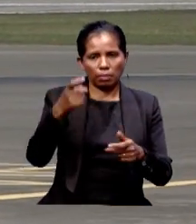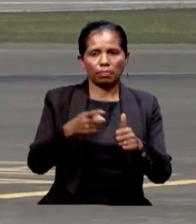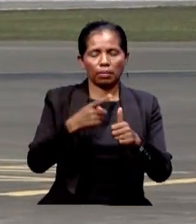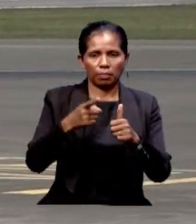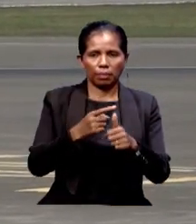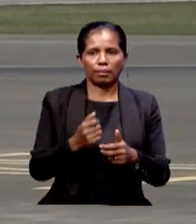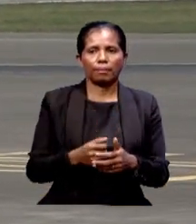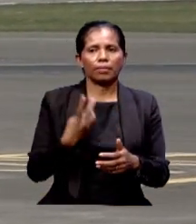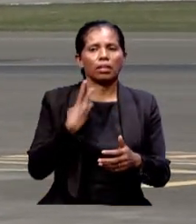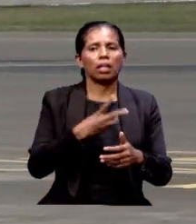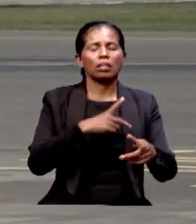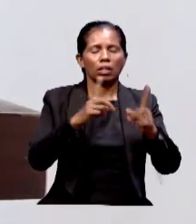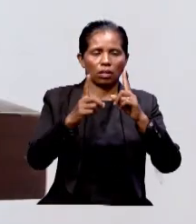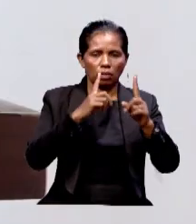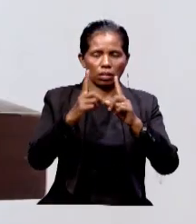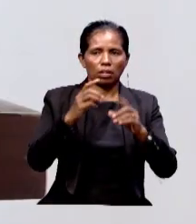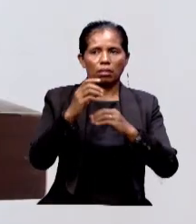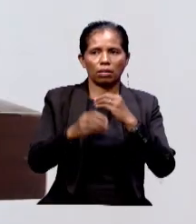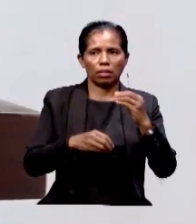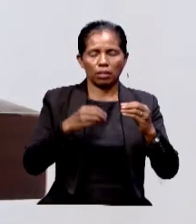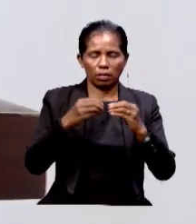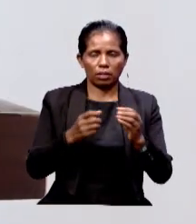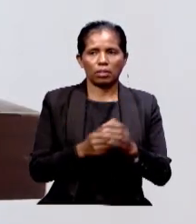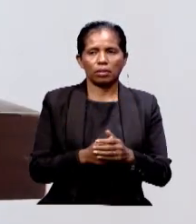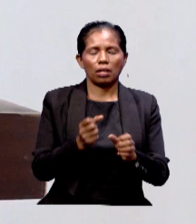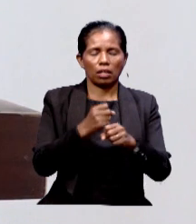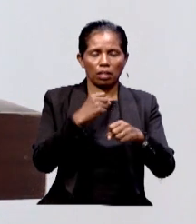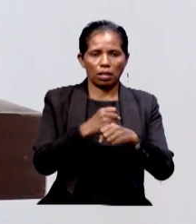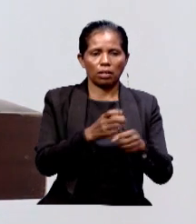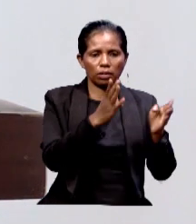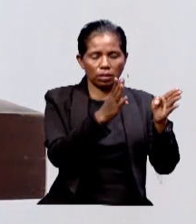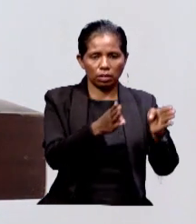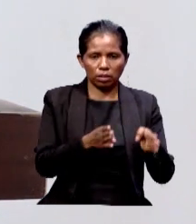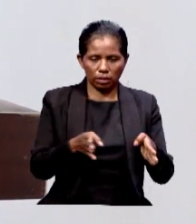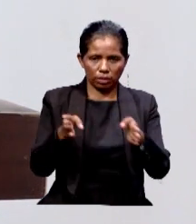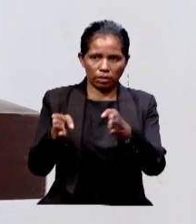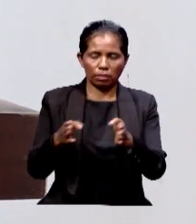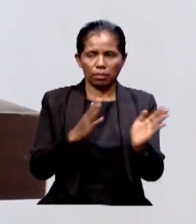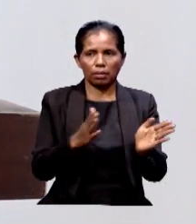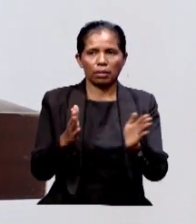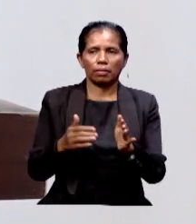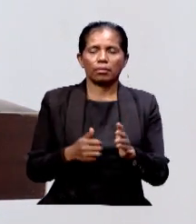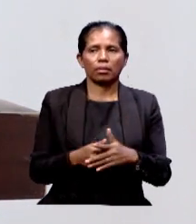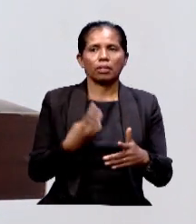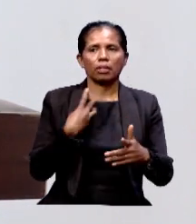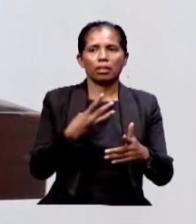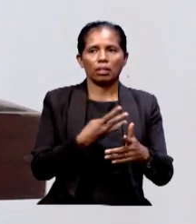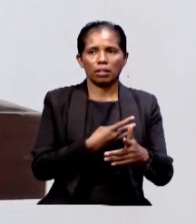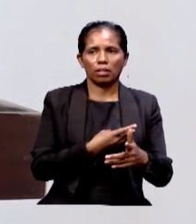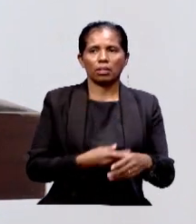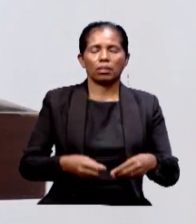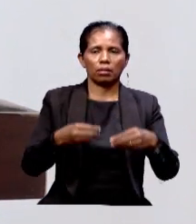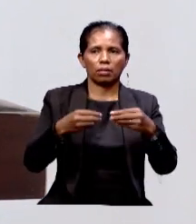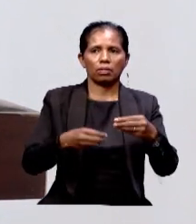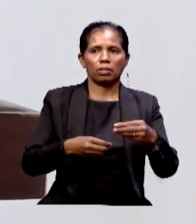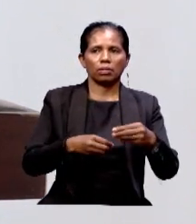mas liu e a colher que a extensão de pista. A pista não é mais a CRN, pista não é mais a que se estende